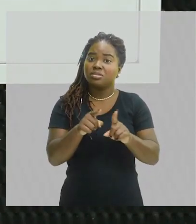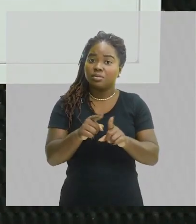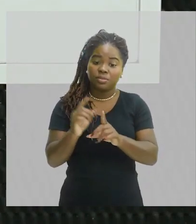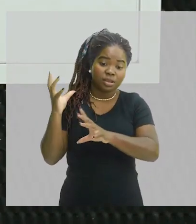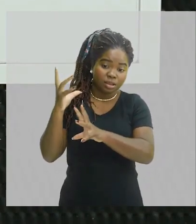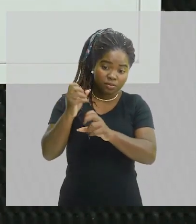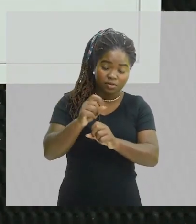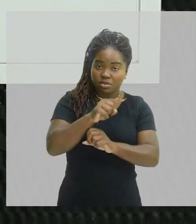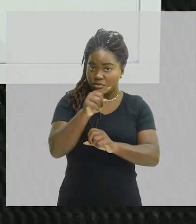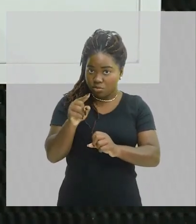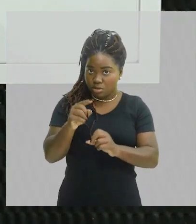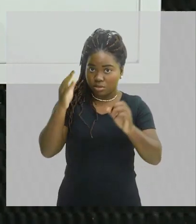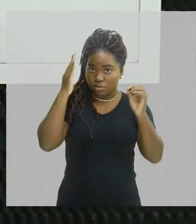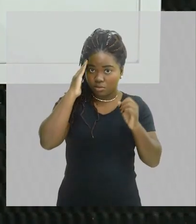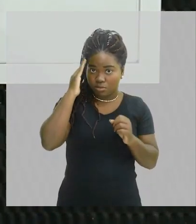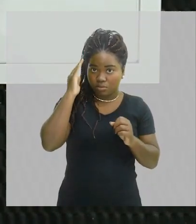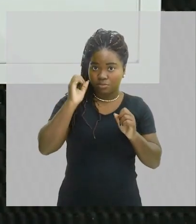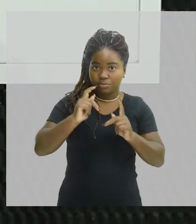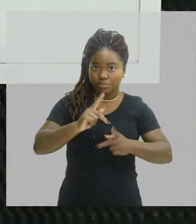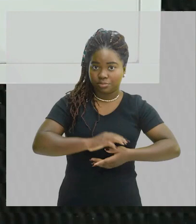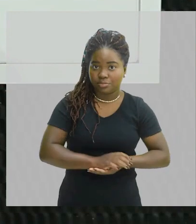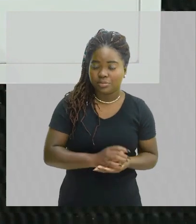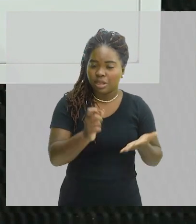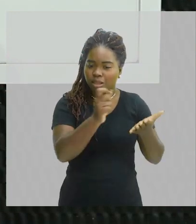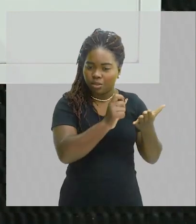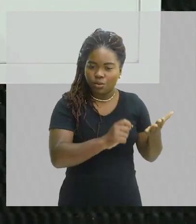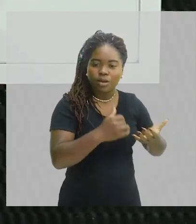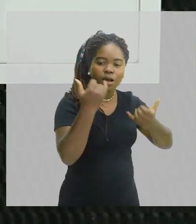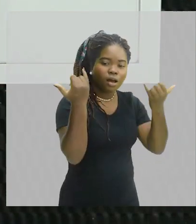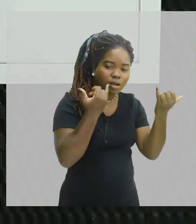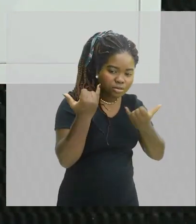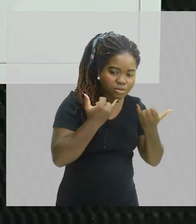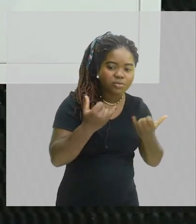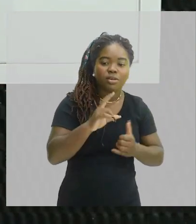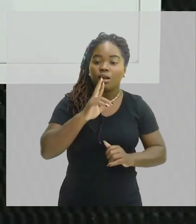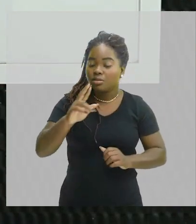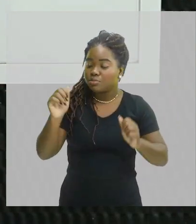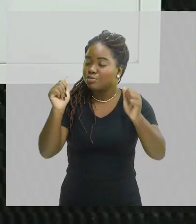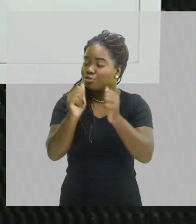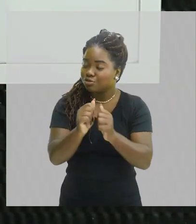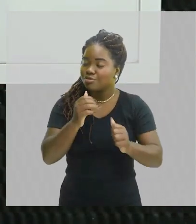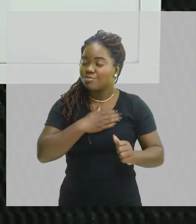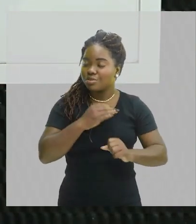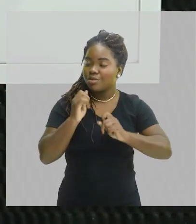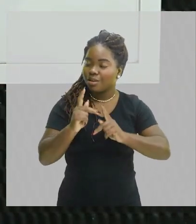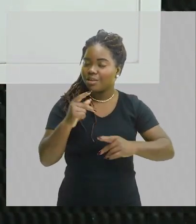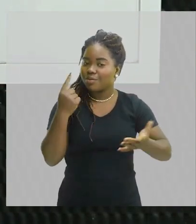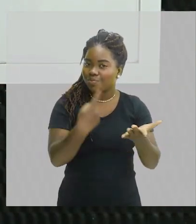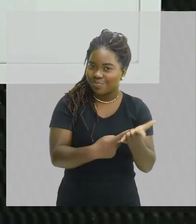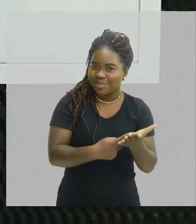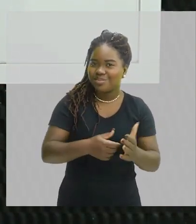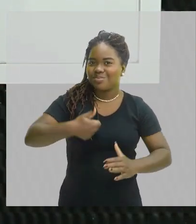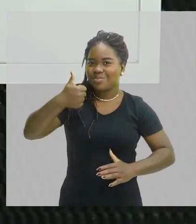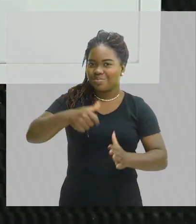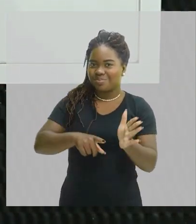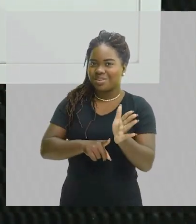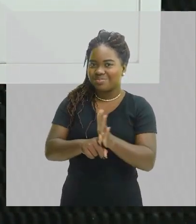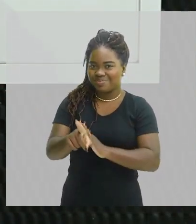de fazer isso. Façam as anotações de vocês e respondam aqui juntamente comigo, tá ok? Então vamos lá para a primeira